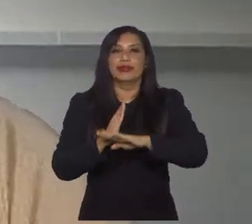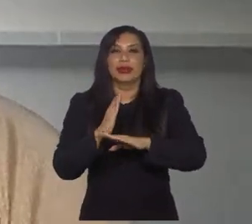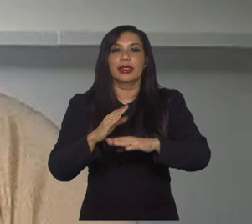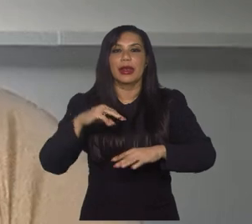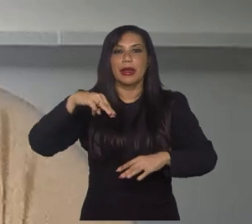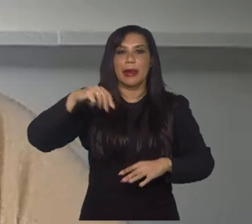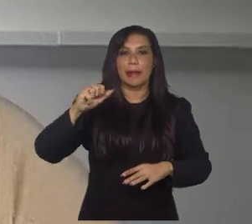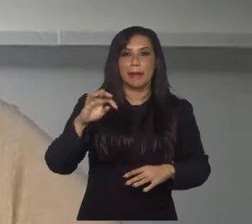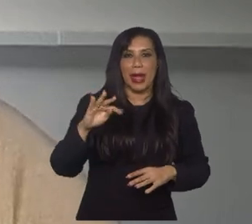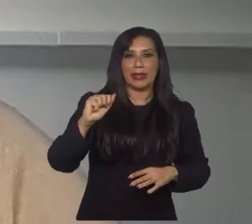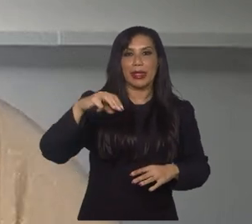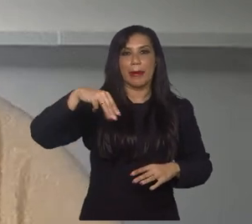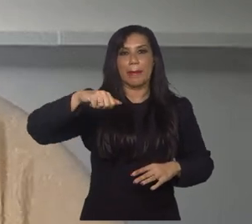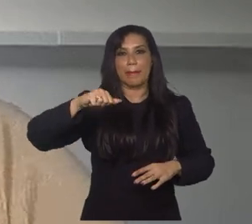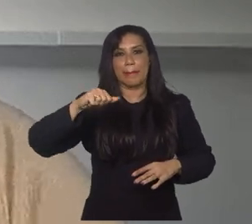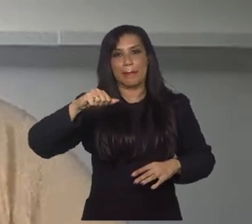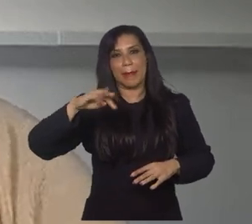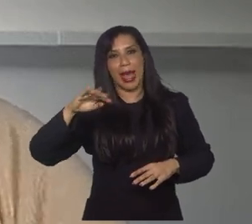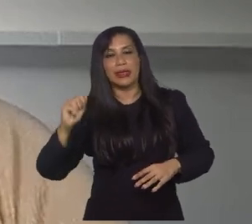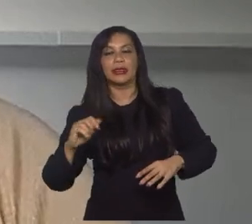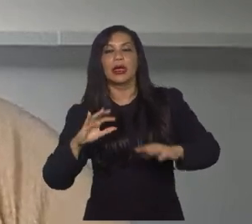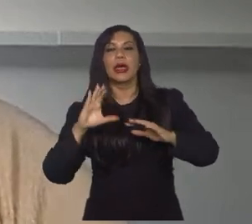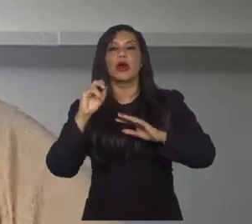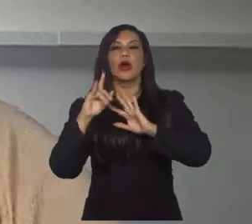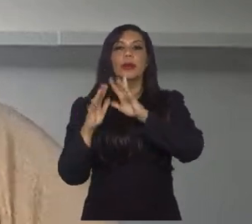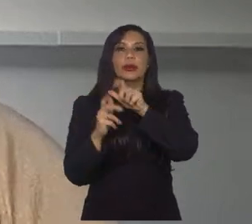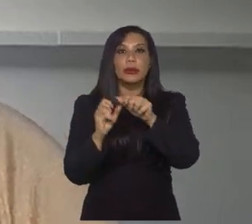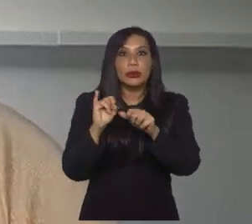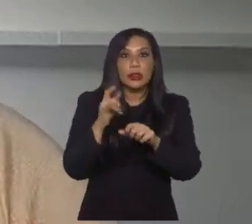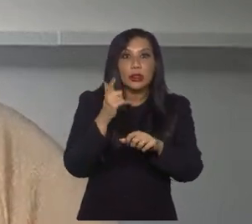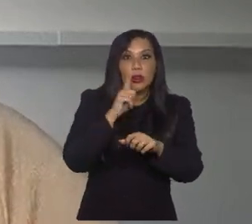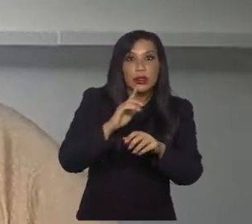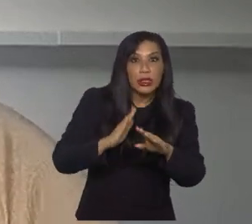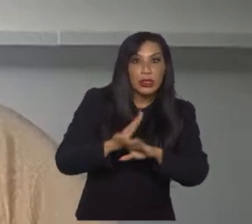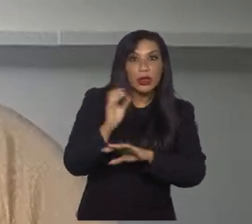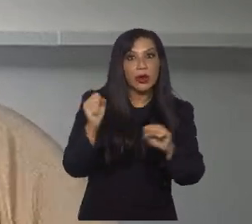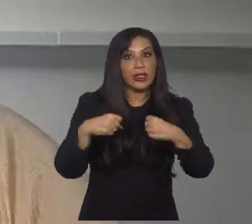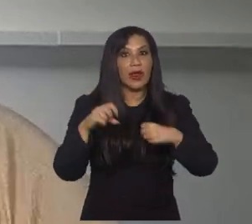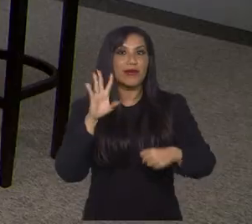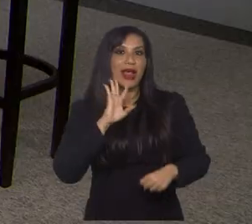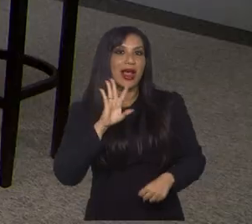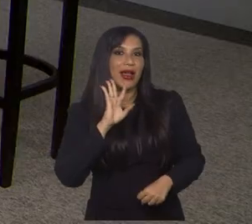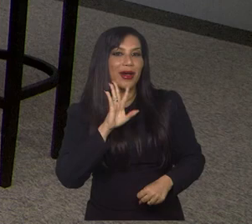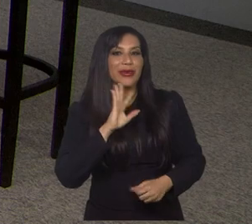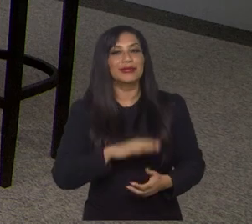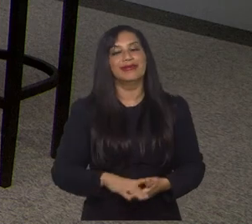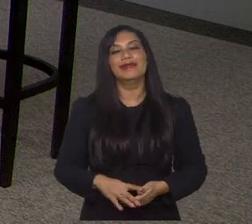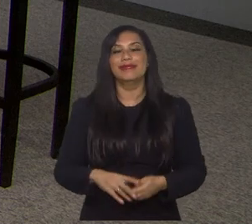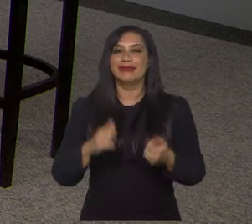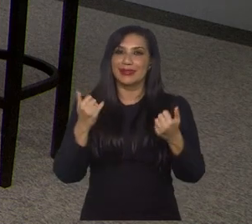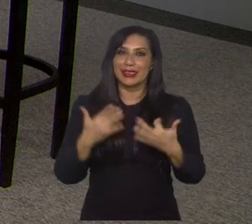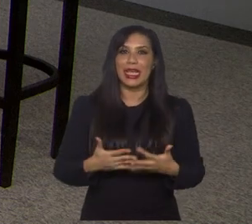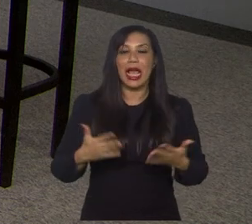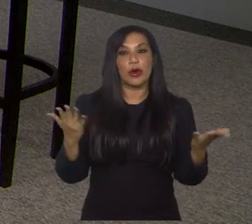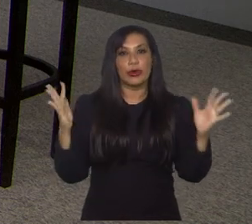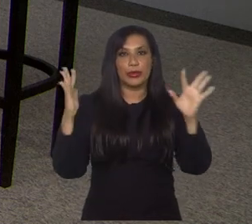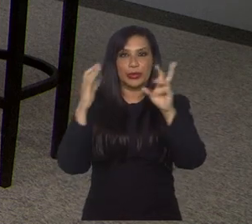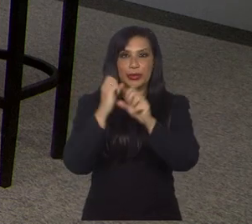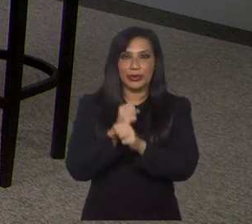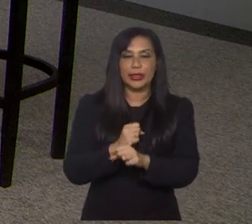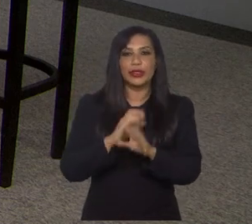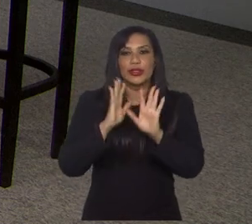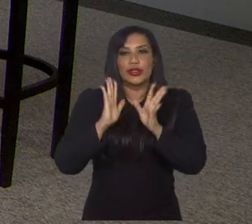Mundo, então conseguir passar desse primeiro mata-mata, dessas oitavas, já seria bem legal nessa Copa. Bom, já caminhando para o fim, vocês